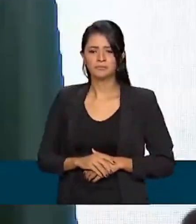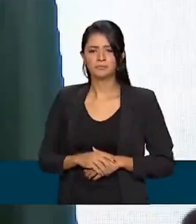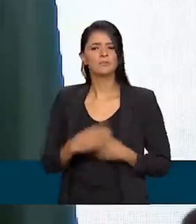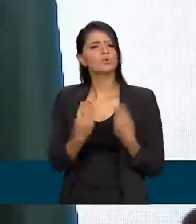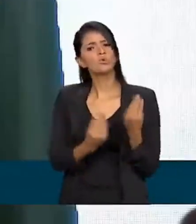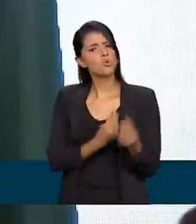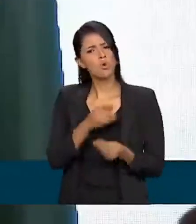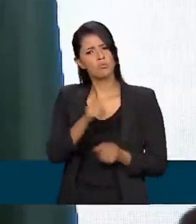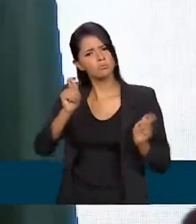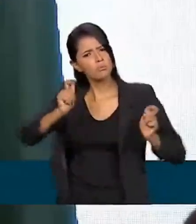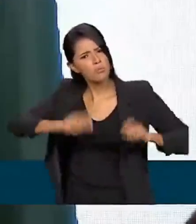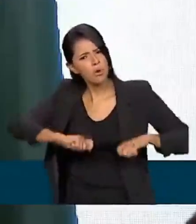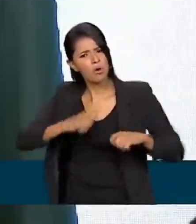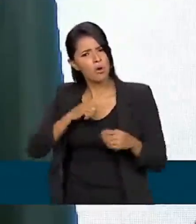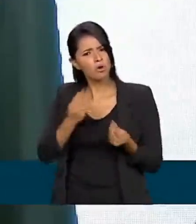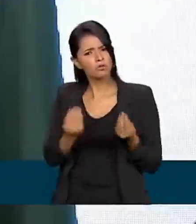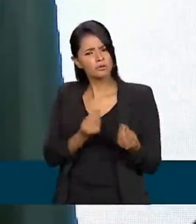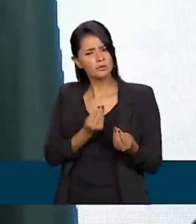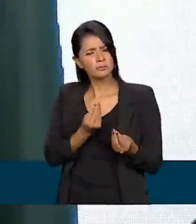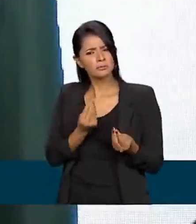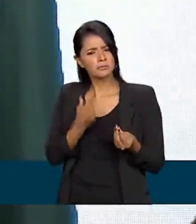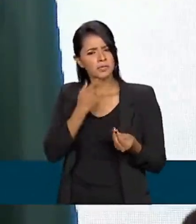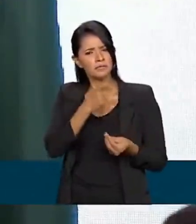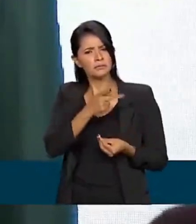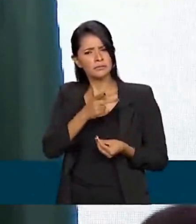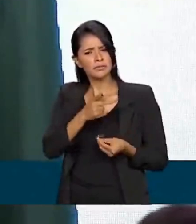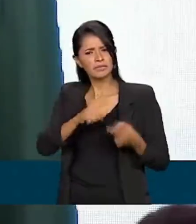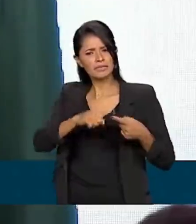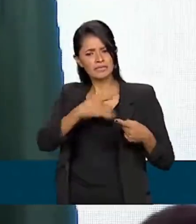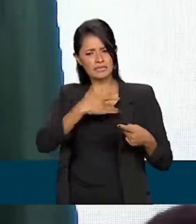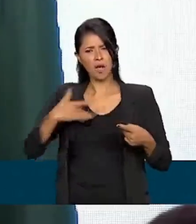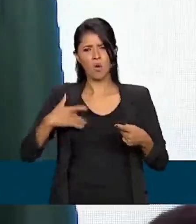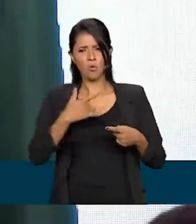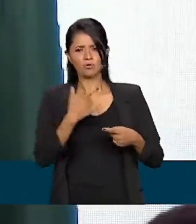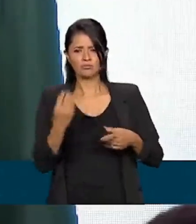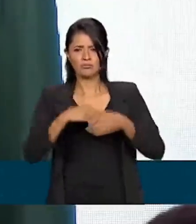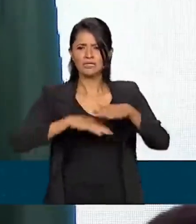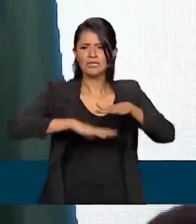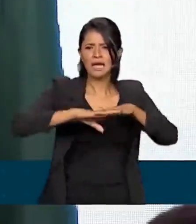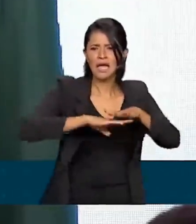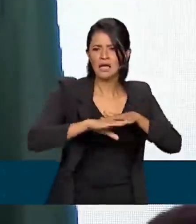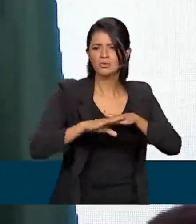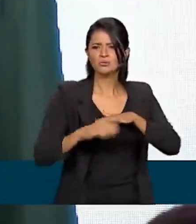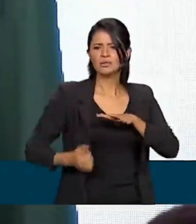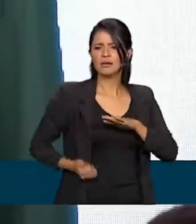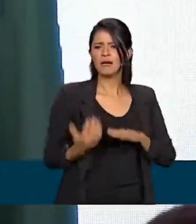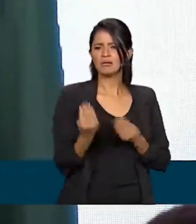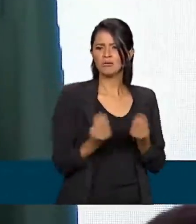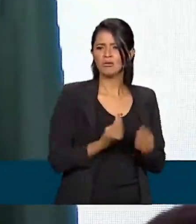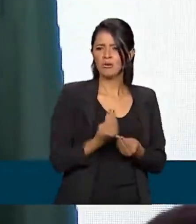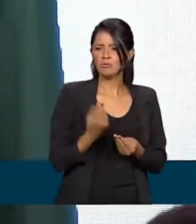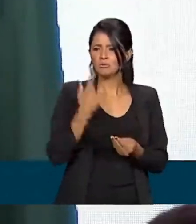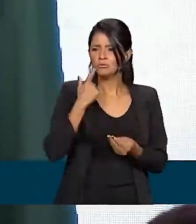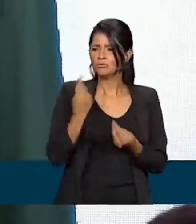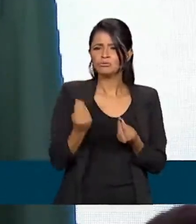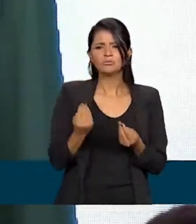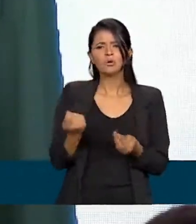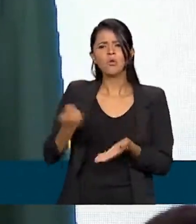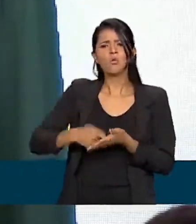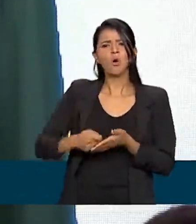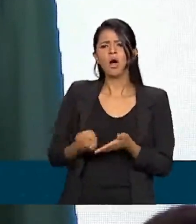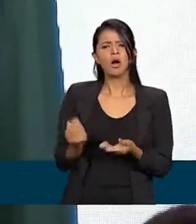como é que você pode colocar uma coisa como a saúde dentro do teto de gastos? Ou seja, qual é o preço